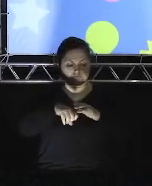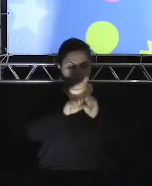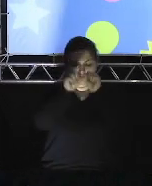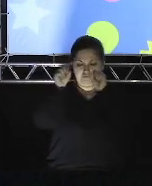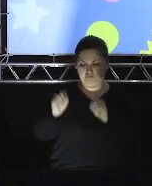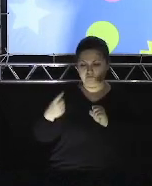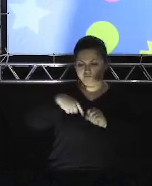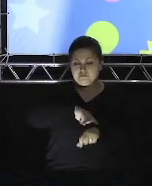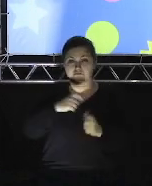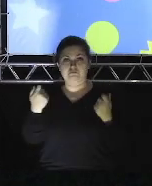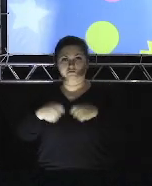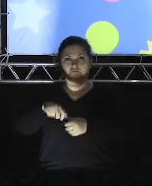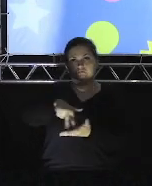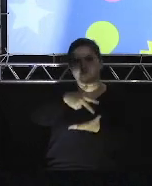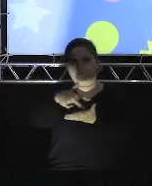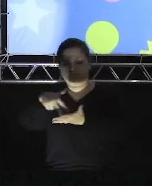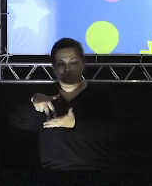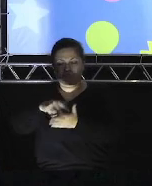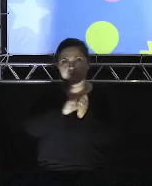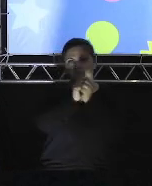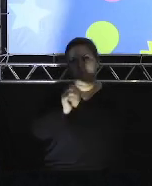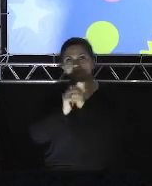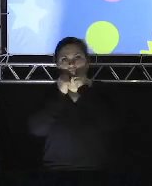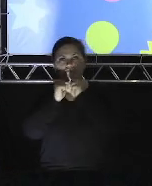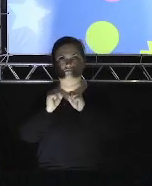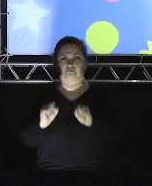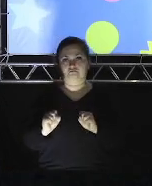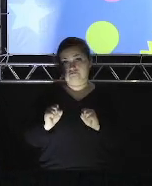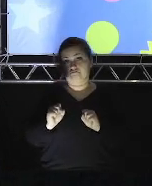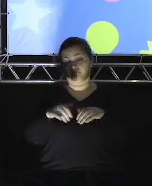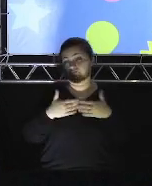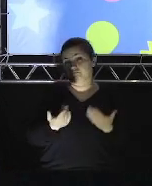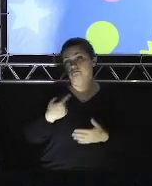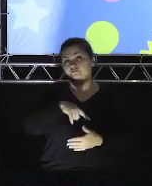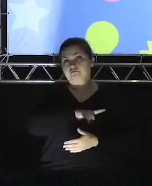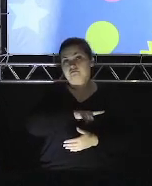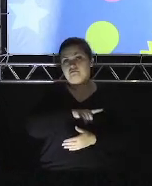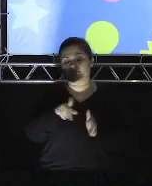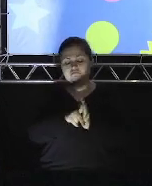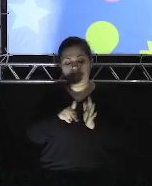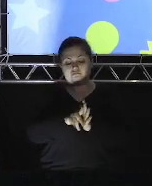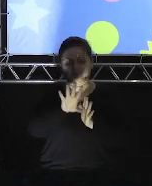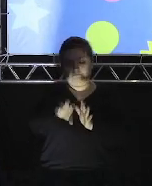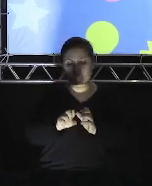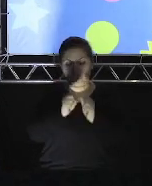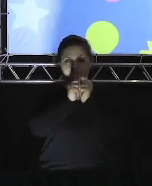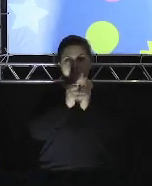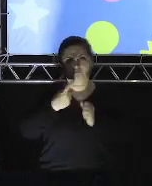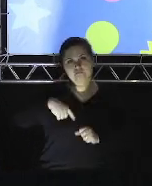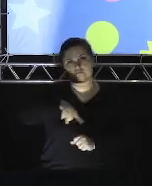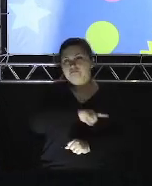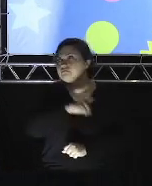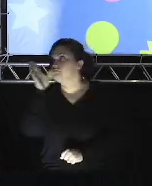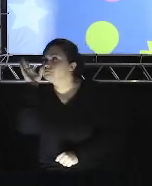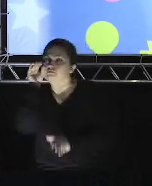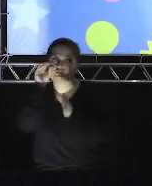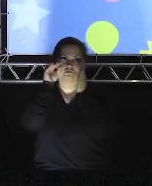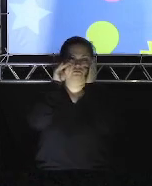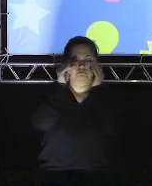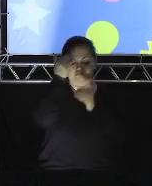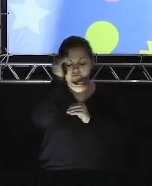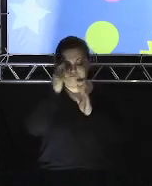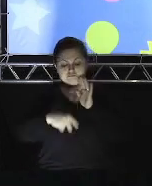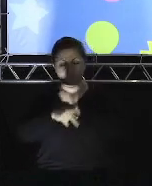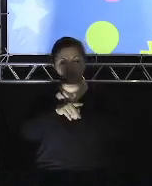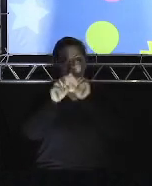a gente precisa dançar com esse sistema. Né? Então, a gente obtém a batida, a gente escuta a sabedoria do